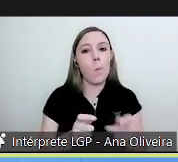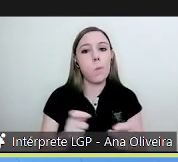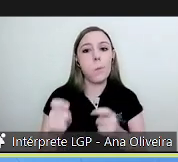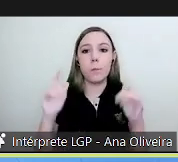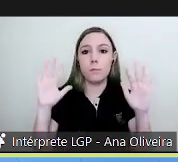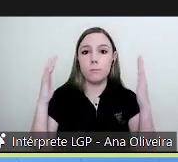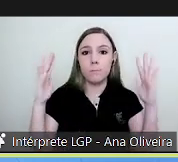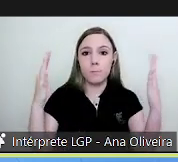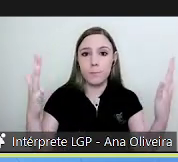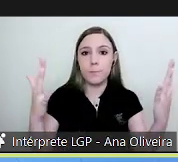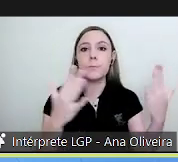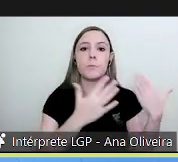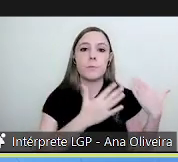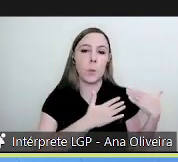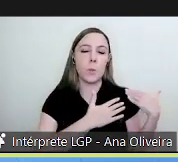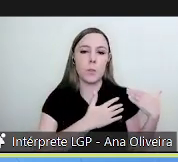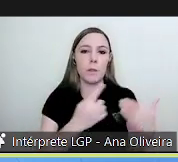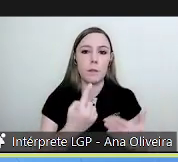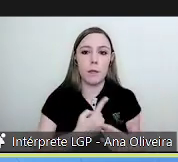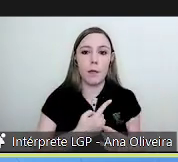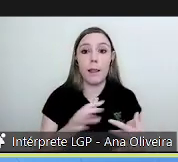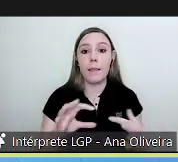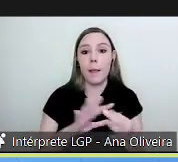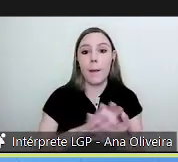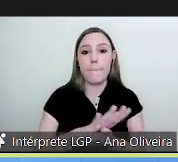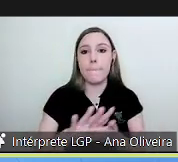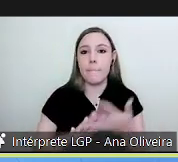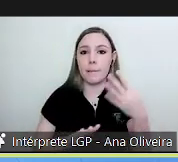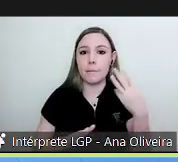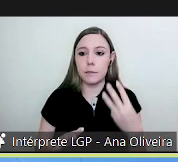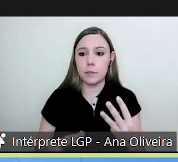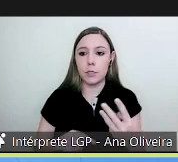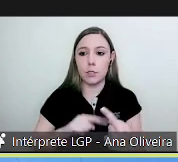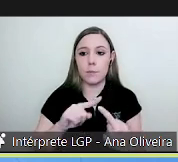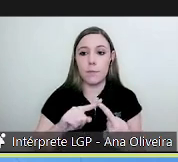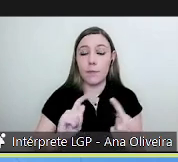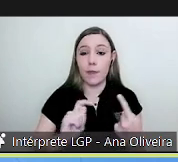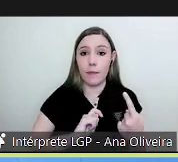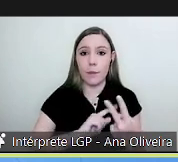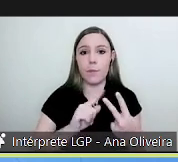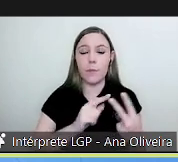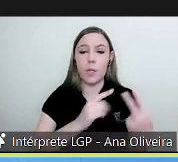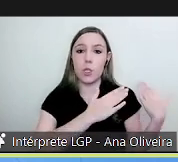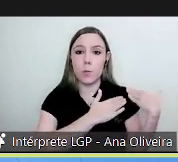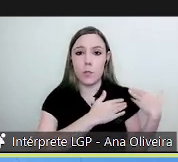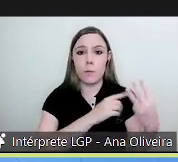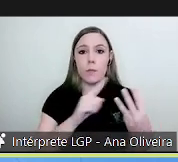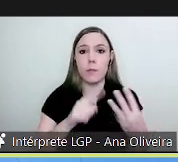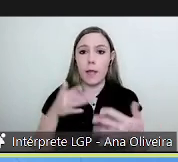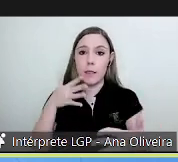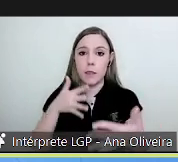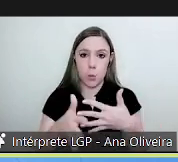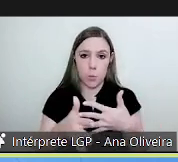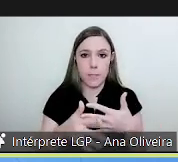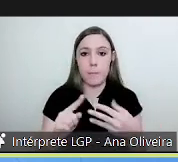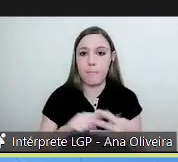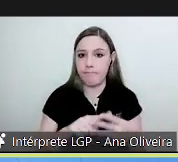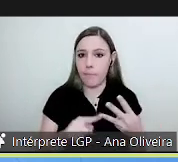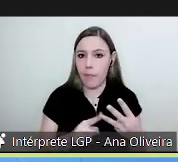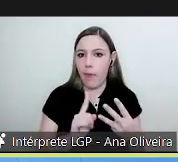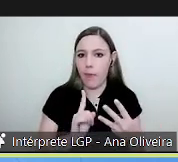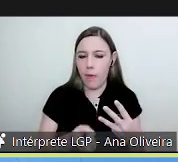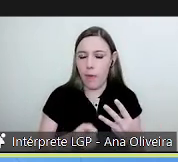florestal responsável, assenta em 3 pilares fundamentais: ética, responsabilidade e transparência. E, portanto, naturalmente